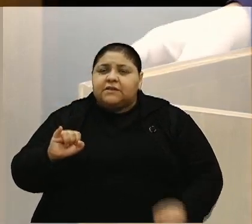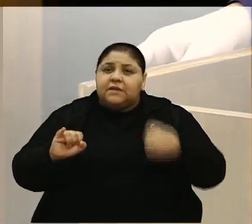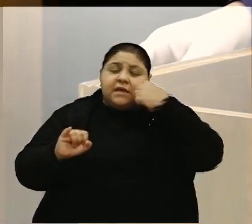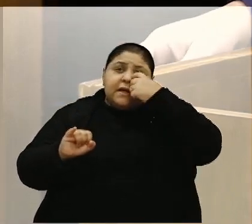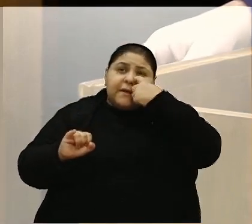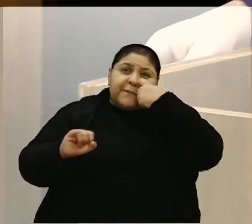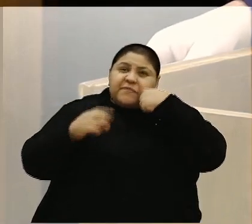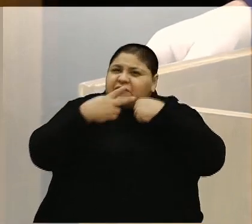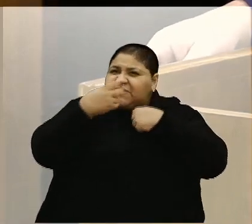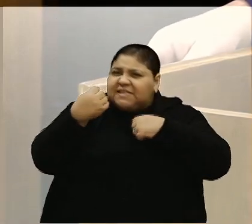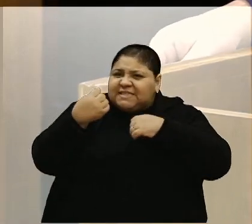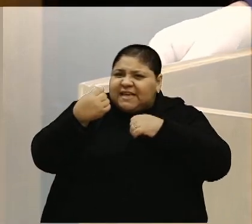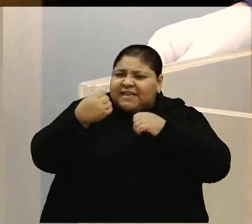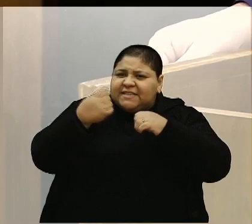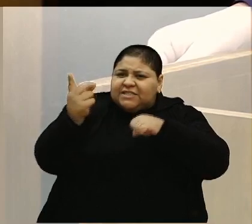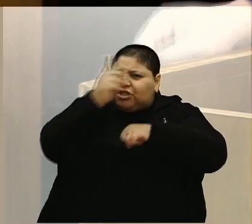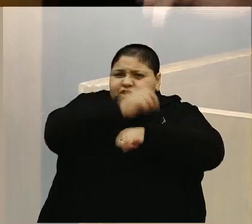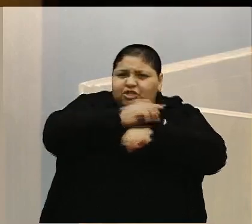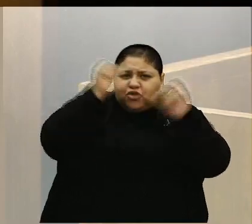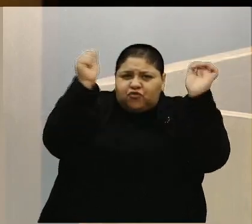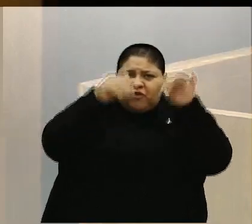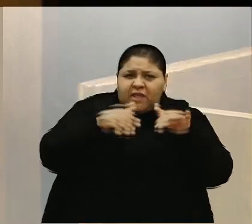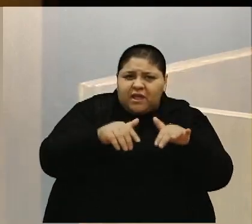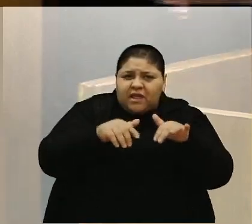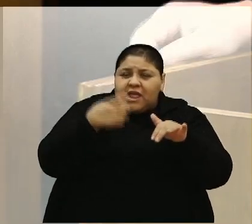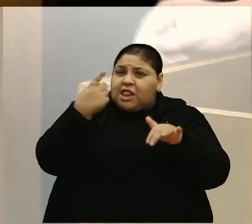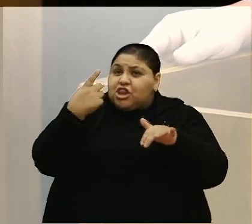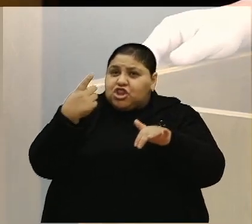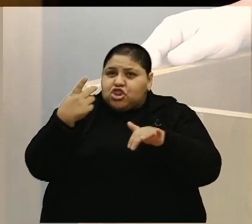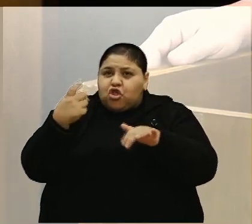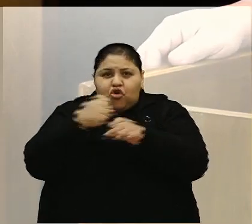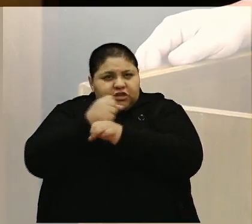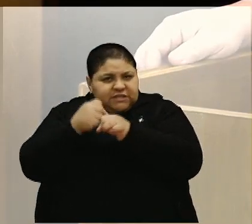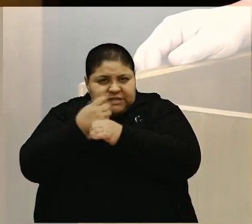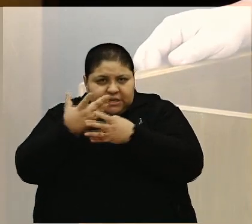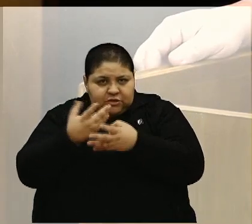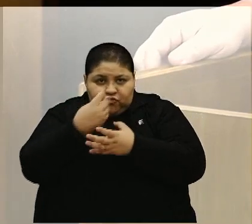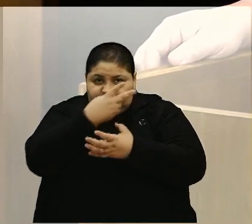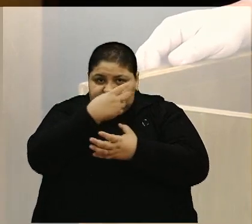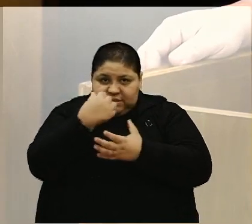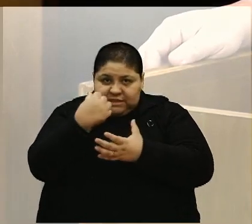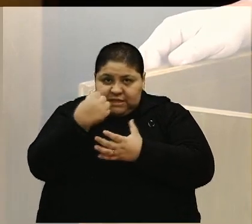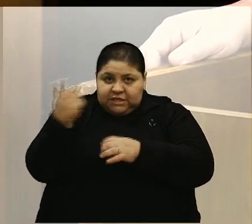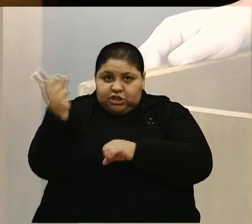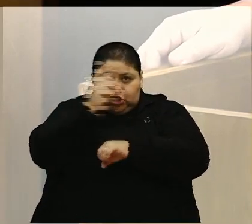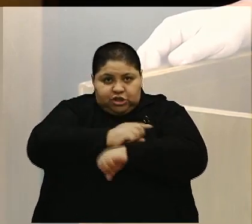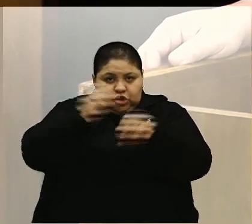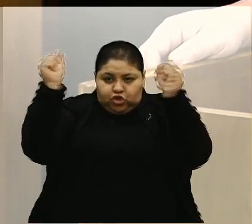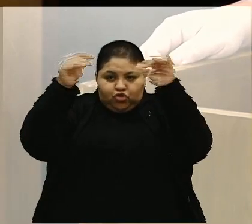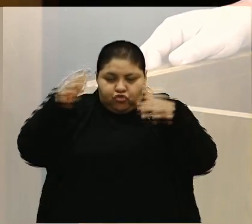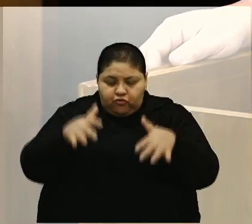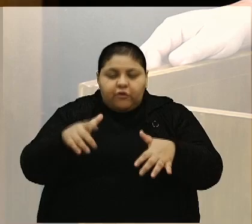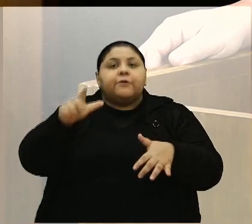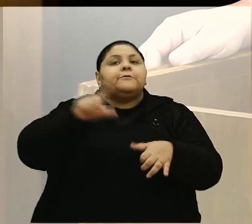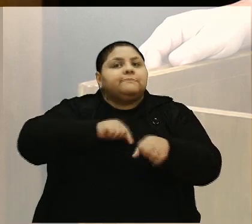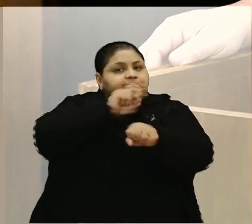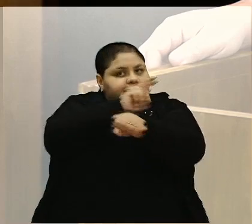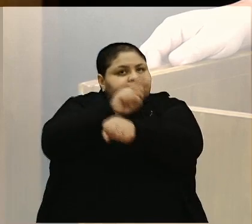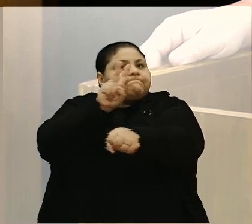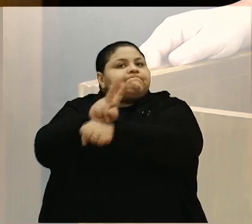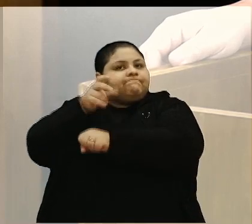em 12 anos não deu 26 dias de chuva, ou todos os dias dos 12 anos. Então a gente tem que